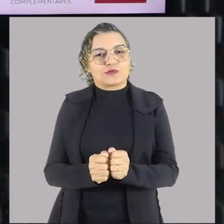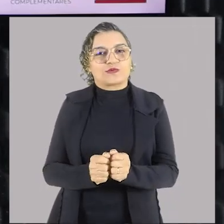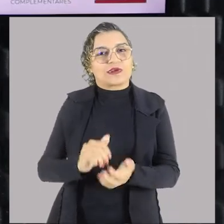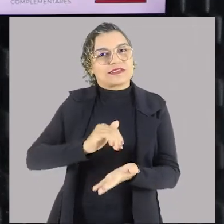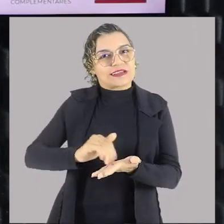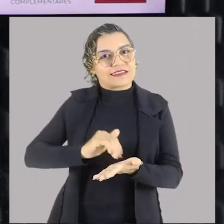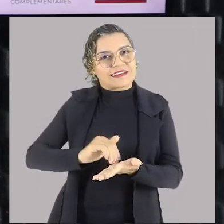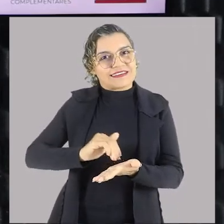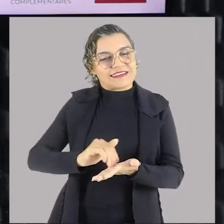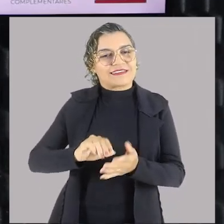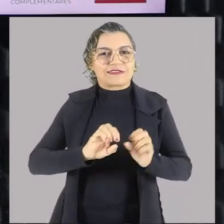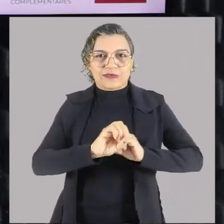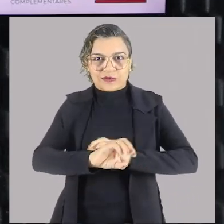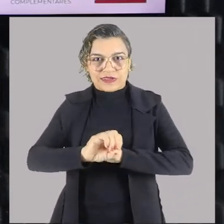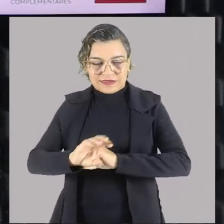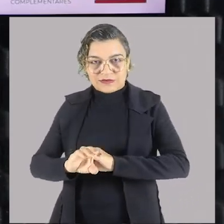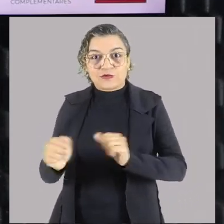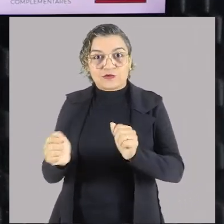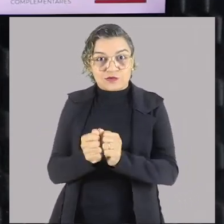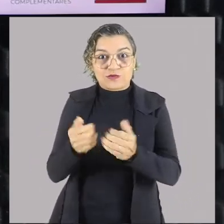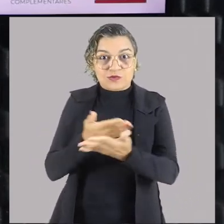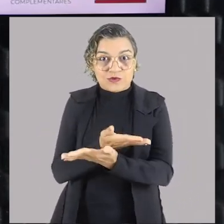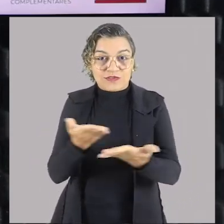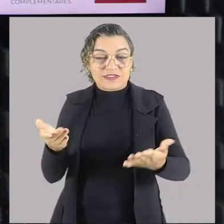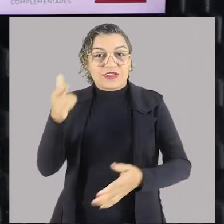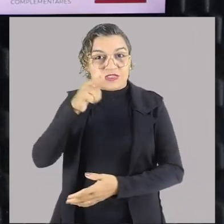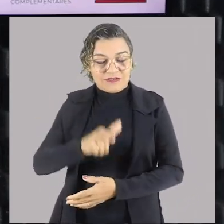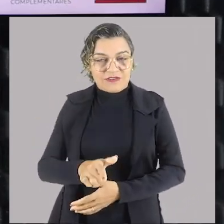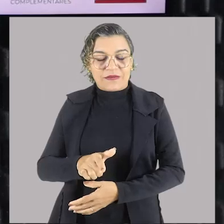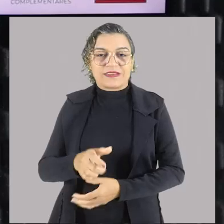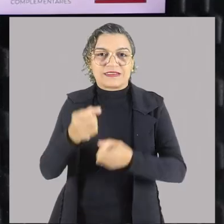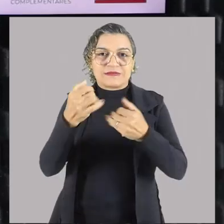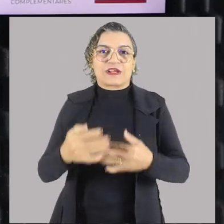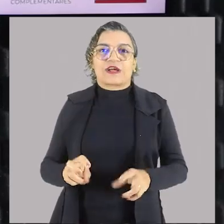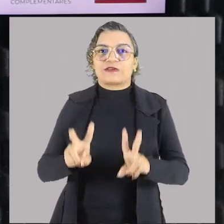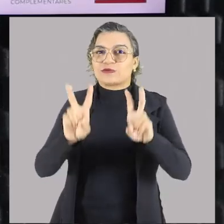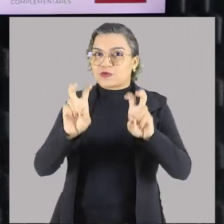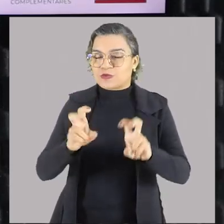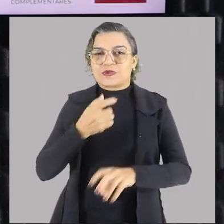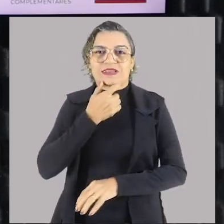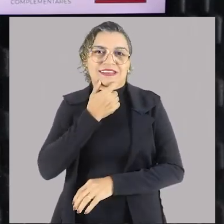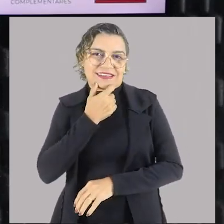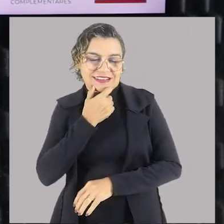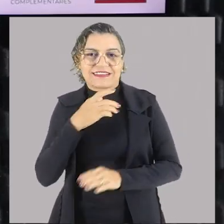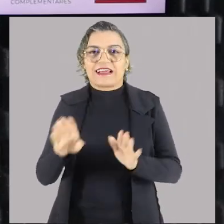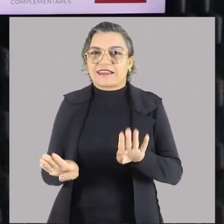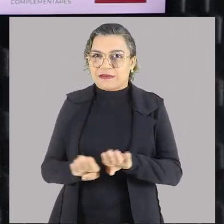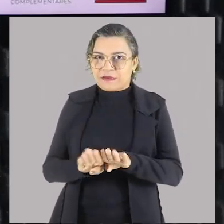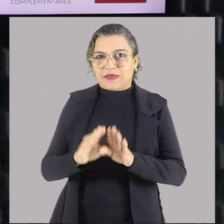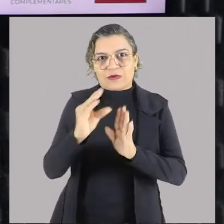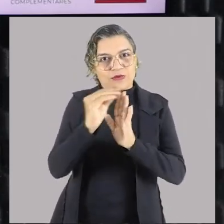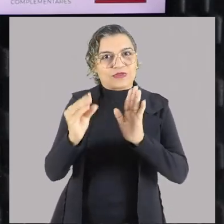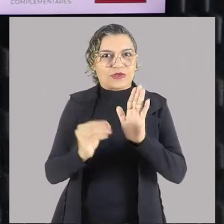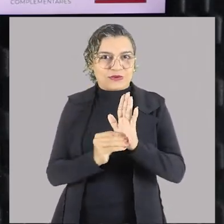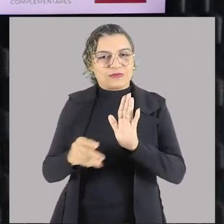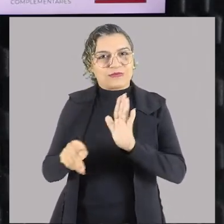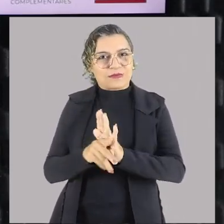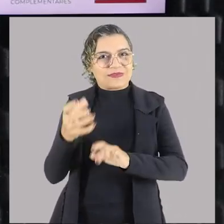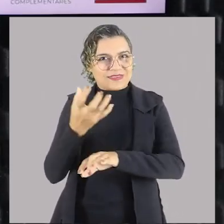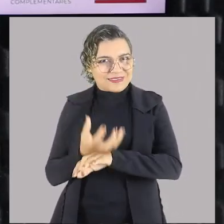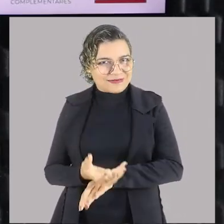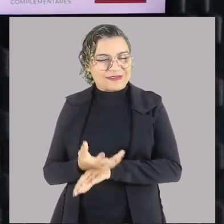aqui para mais uma vez, junto com vocês, falar um pouquinho da língua inglesa e dos conteúdos dessa nossa disciplina. Bom, hoje